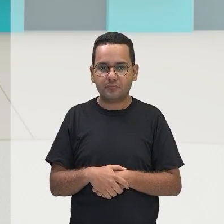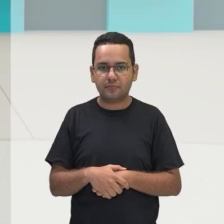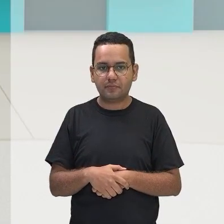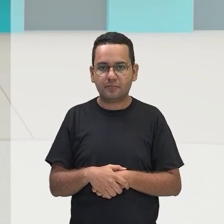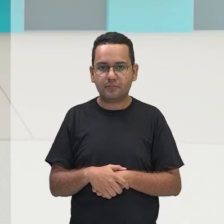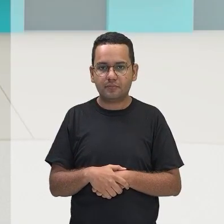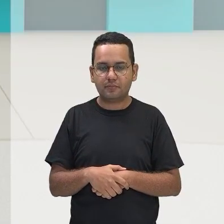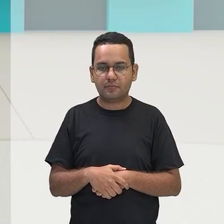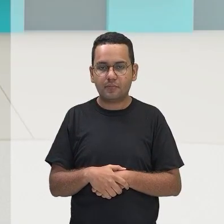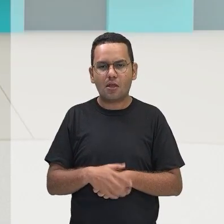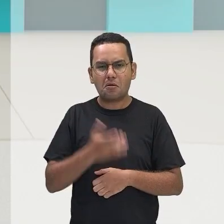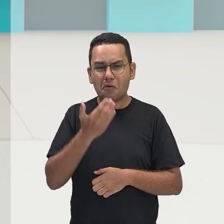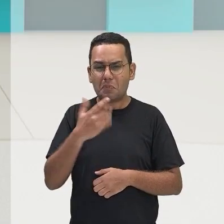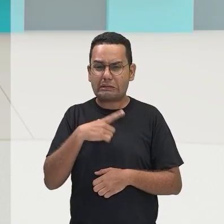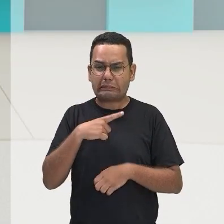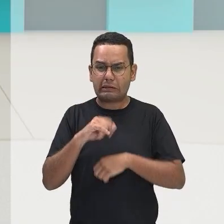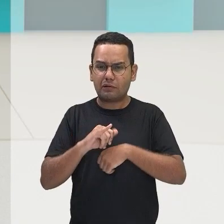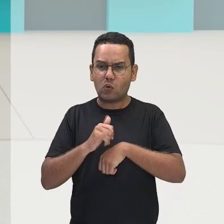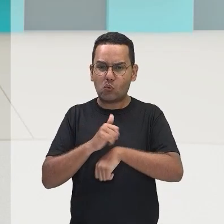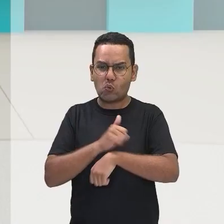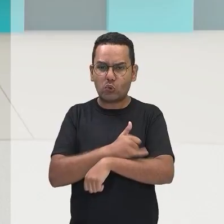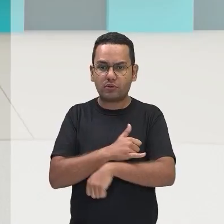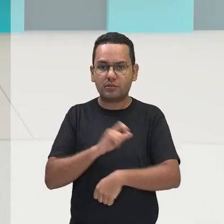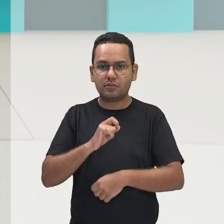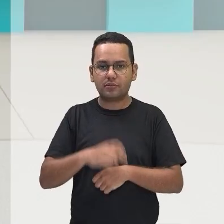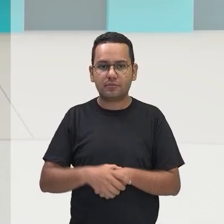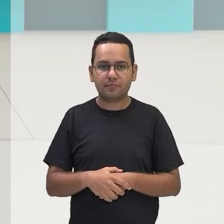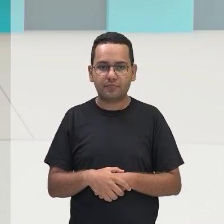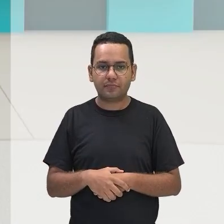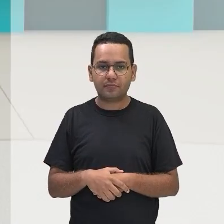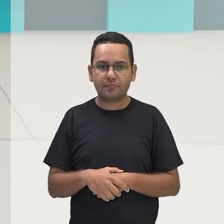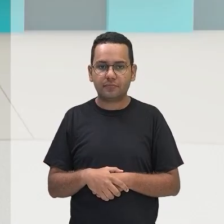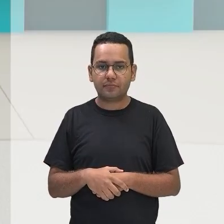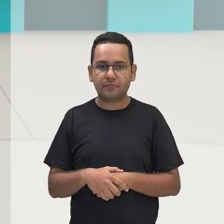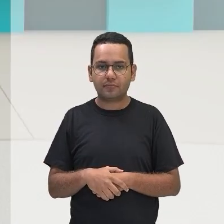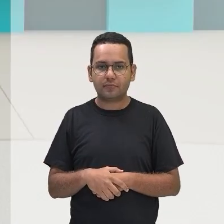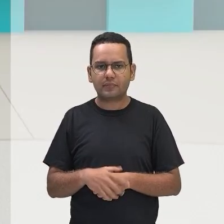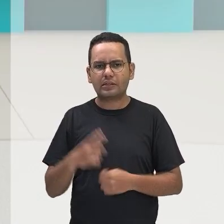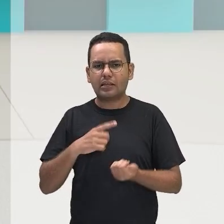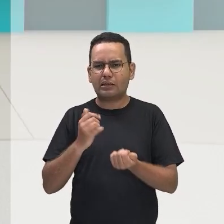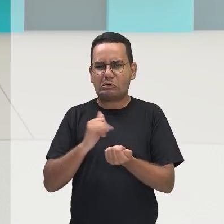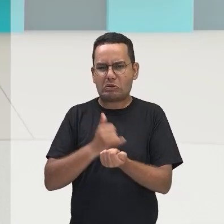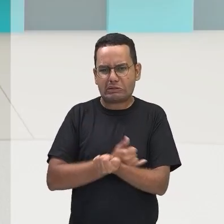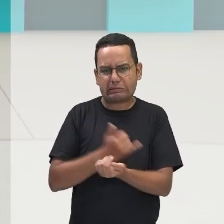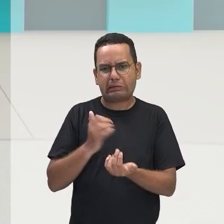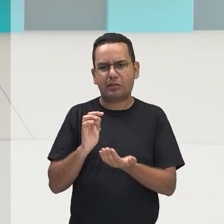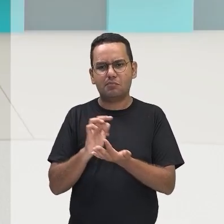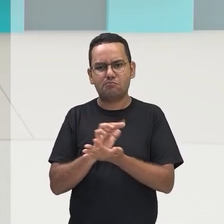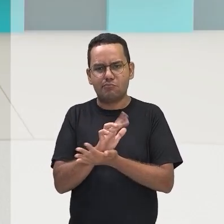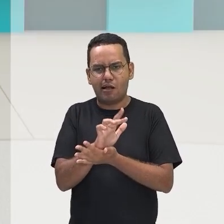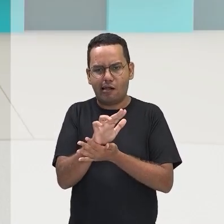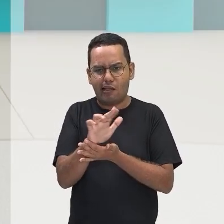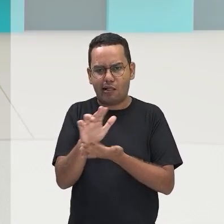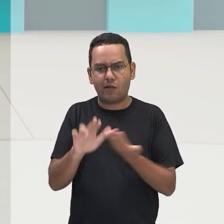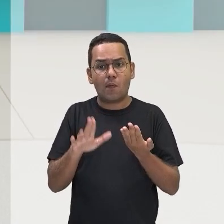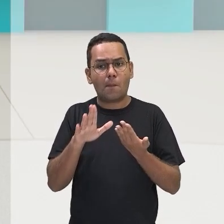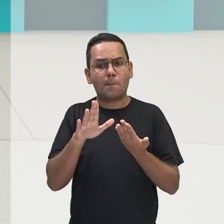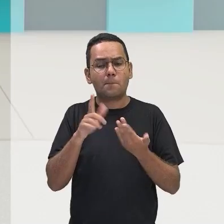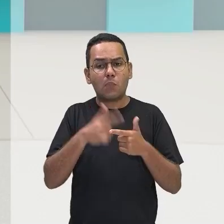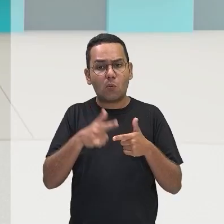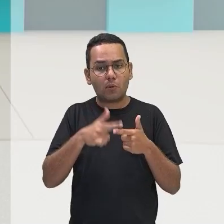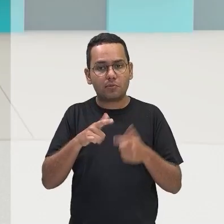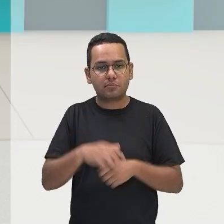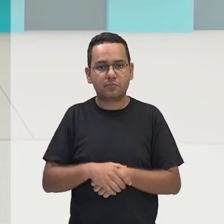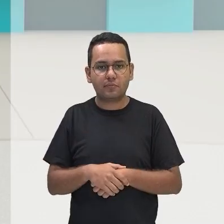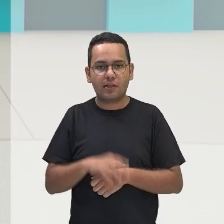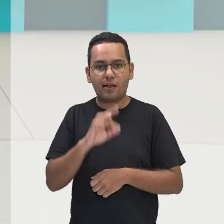em gordura, e aí começa a aumentar aí o colesterol, o HDL, nem tanto que o HDL ainda é